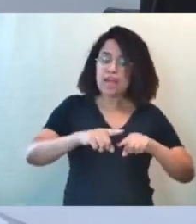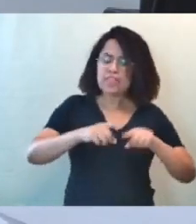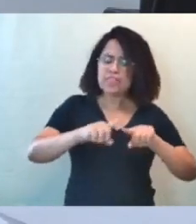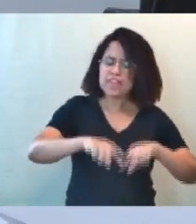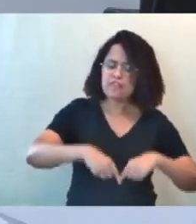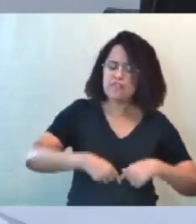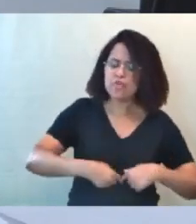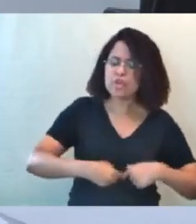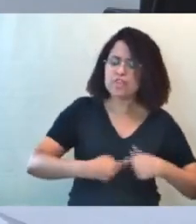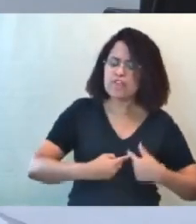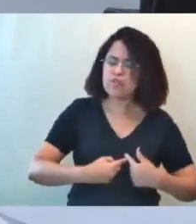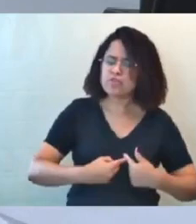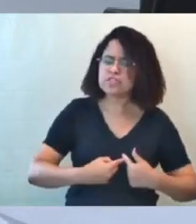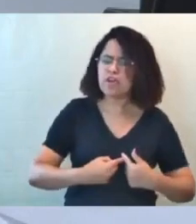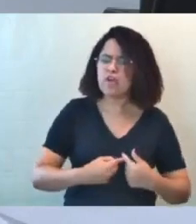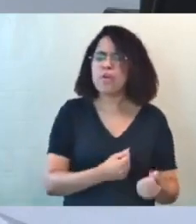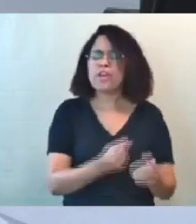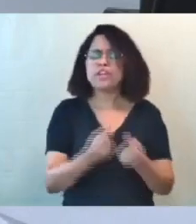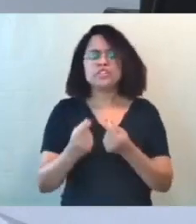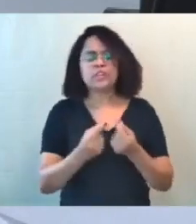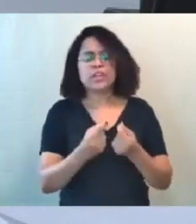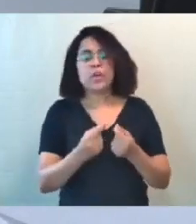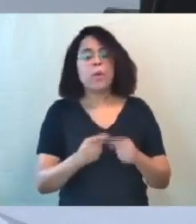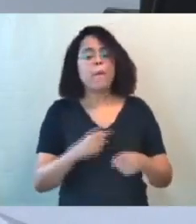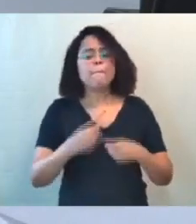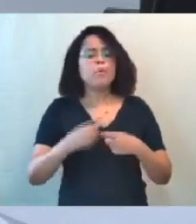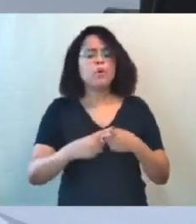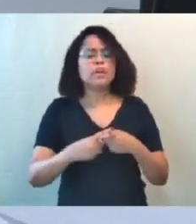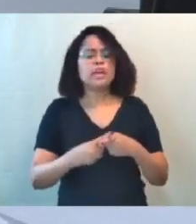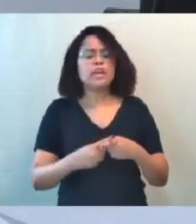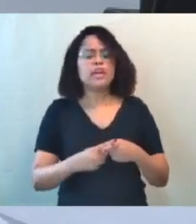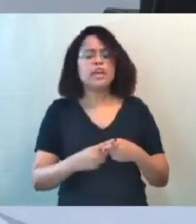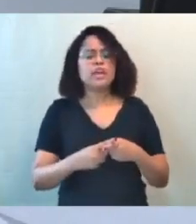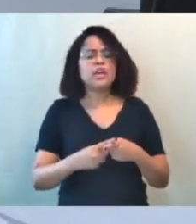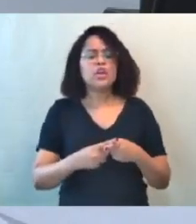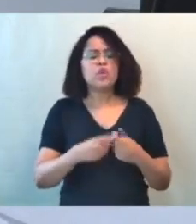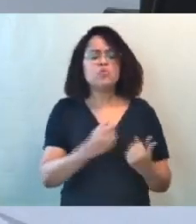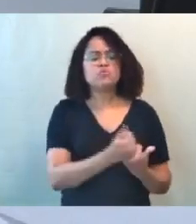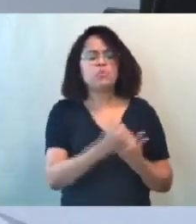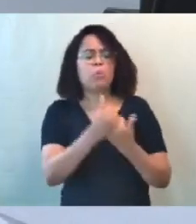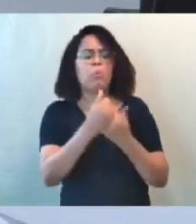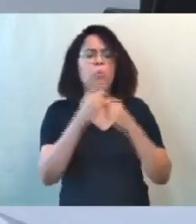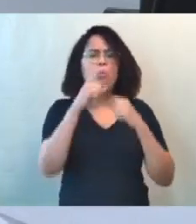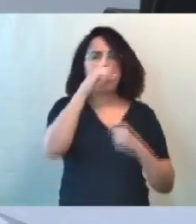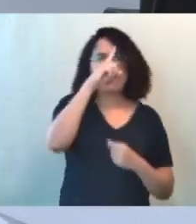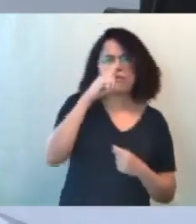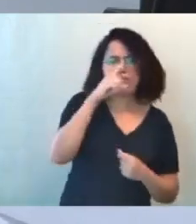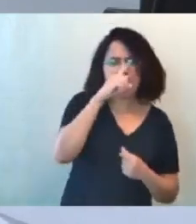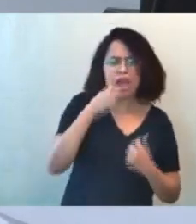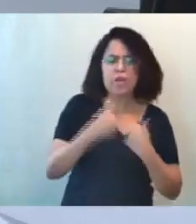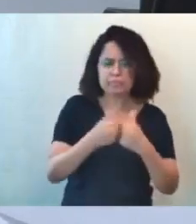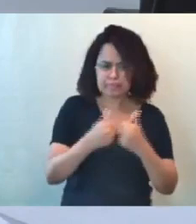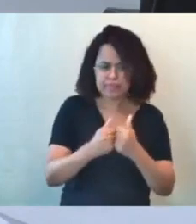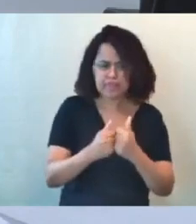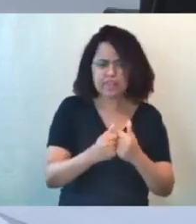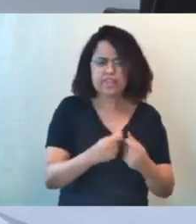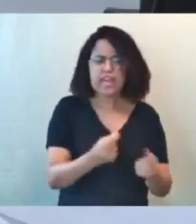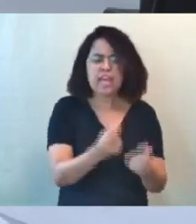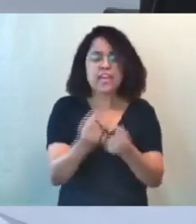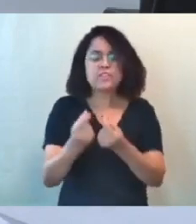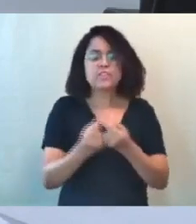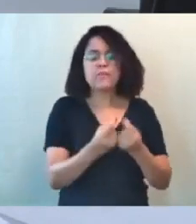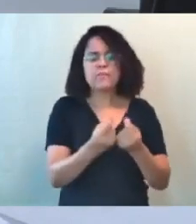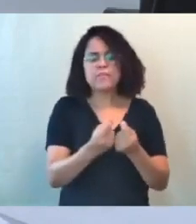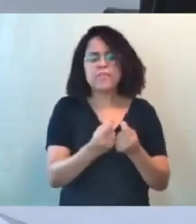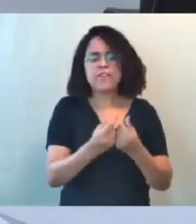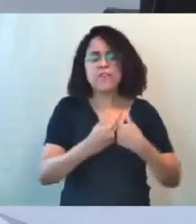suplementar está devolvendo em dinheiro? Primeiro ponto. Porque o acordo foi feito com a Prefeitura e o Ministério Público. E aí a responsabilidade sai porque